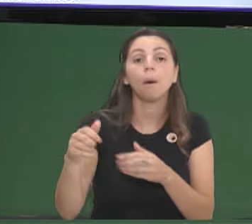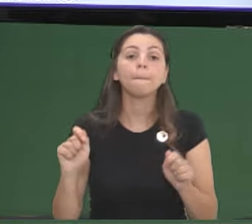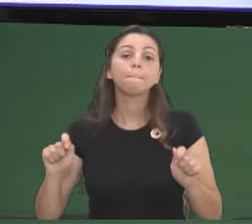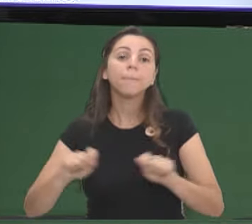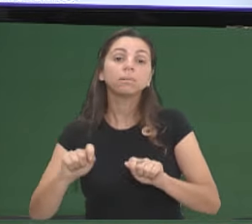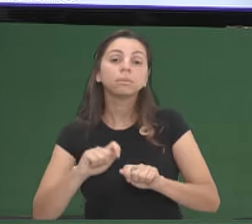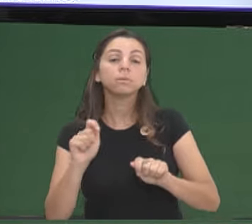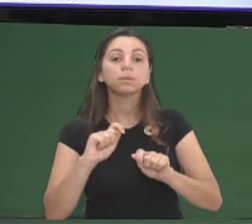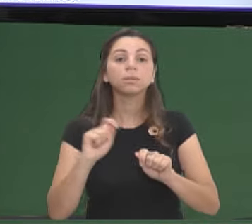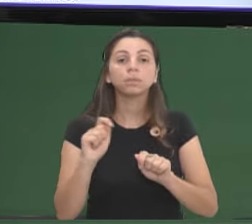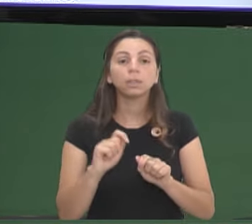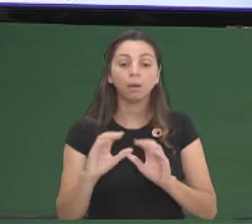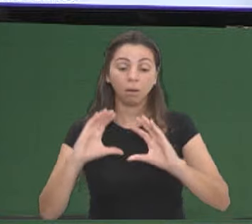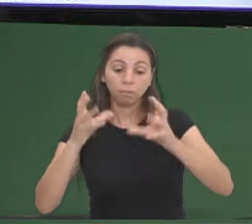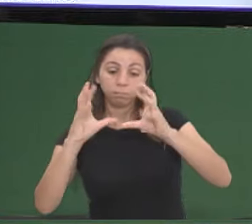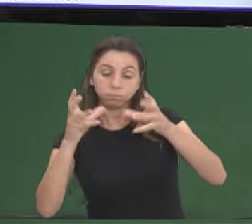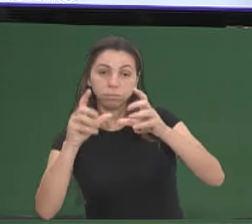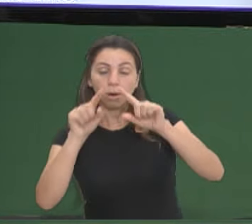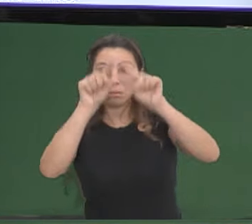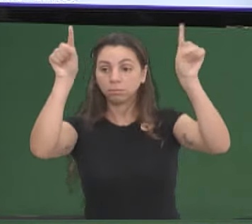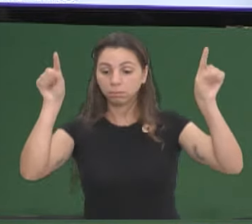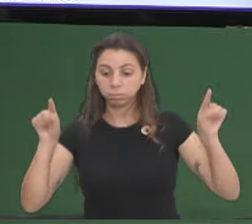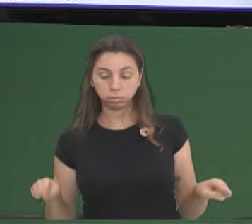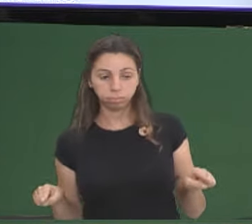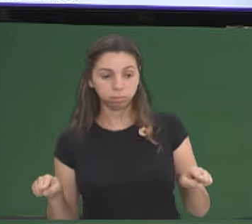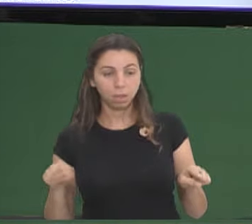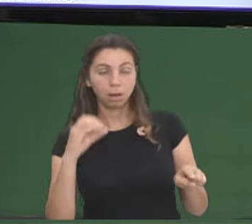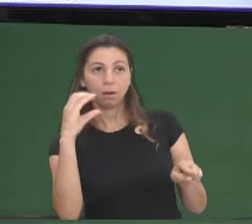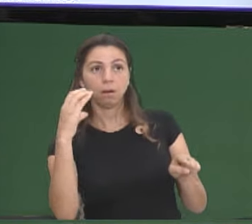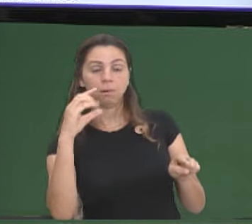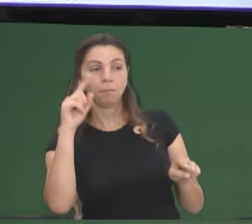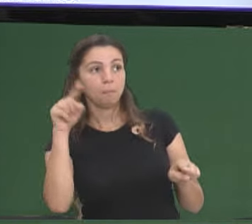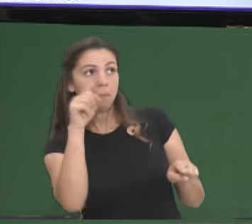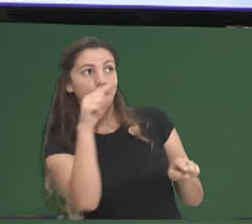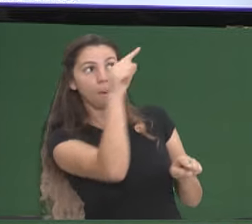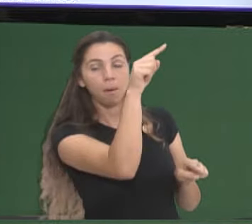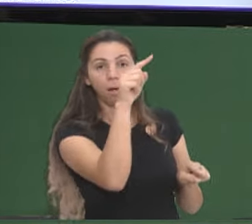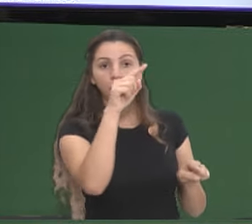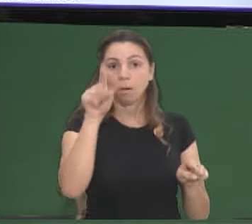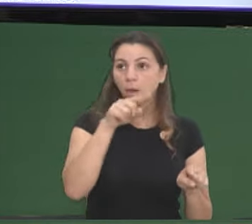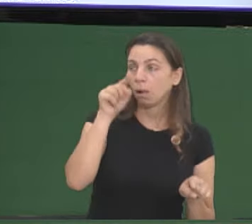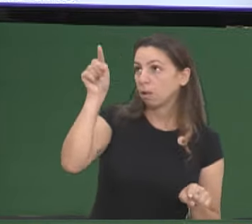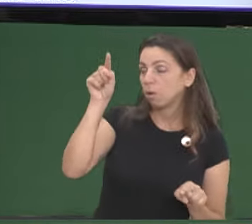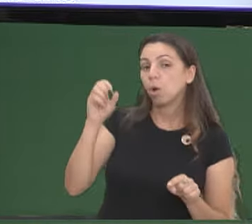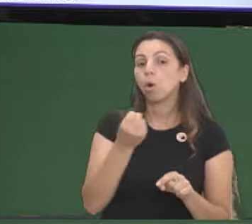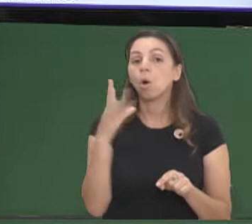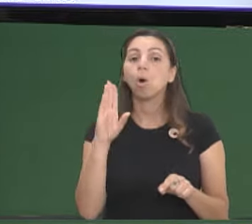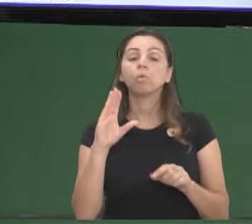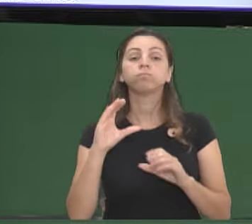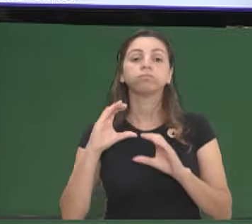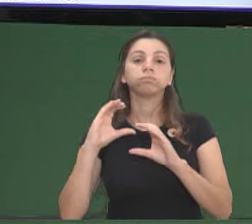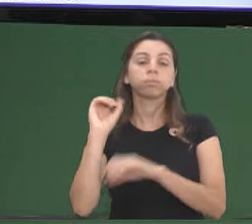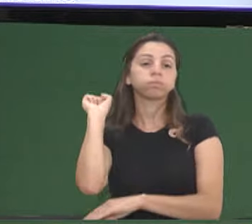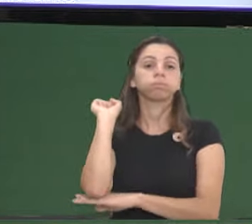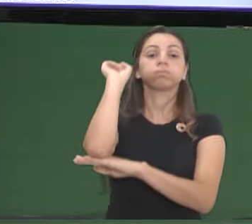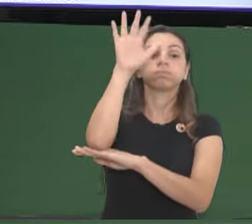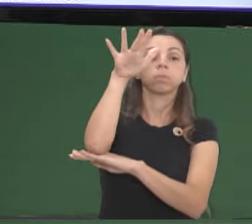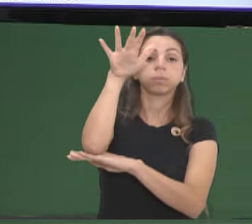que resultam em bola na trave, no arco da tabela, no caso do basquete, né? No saque, né?